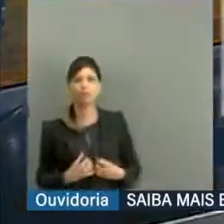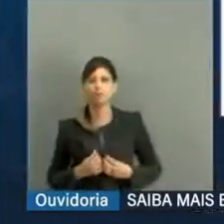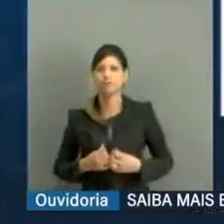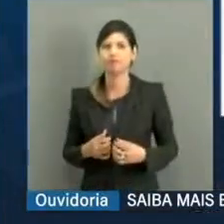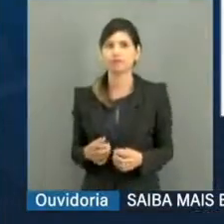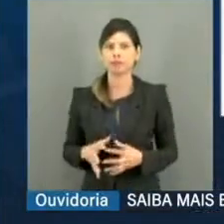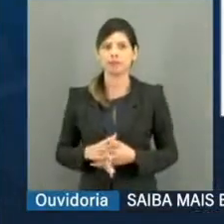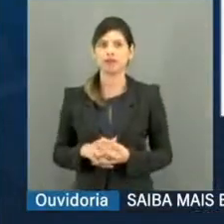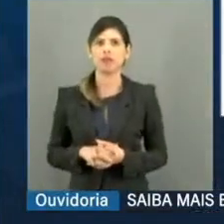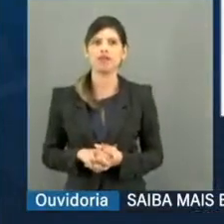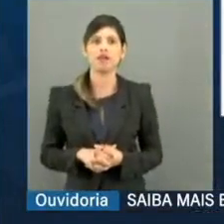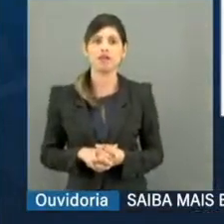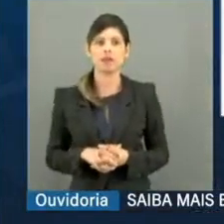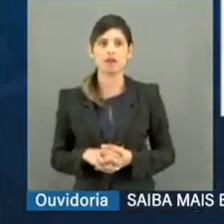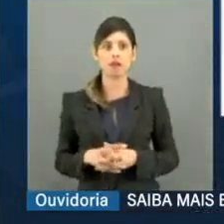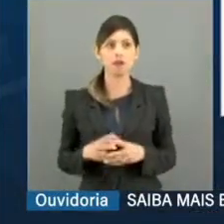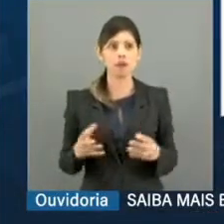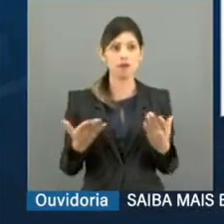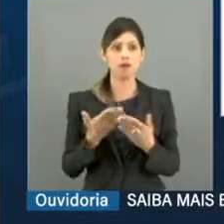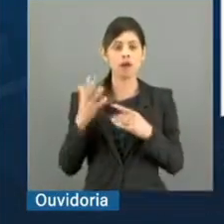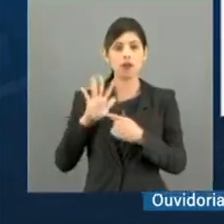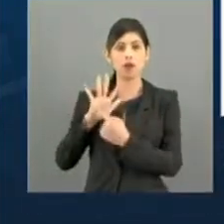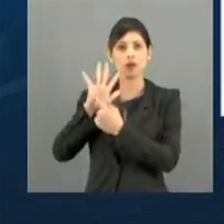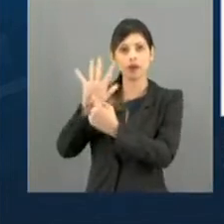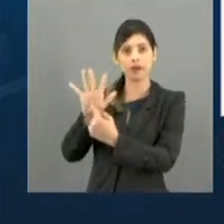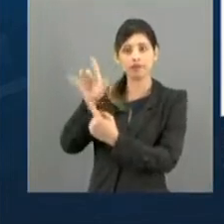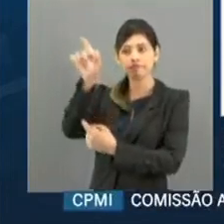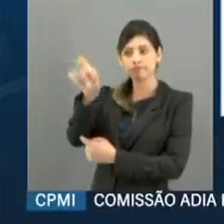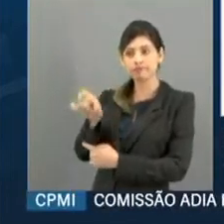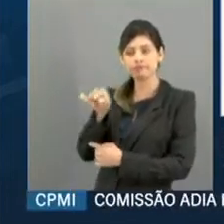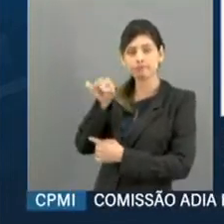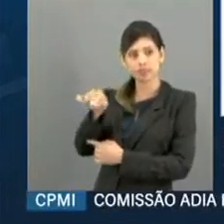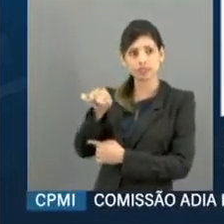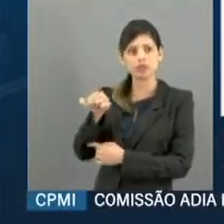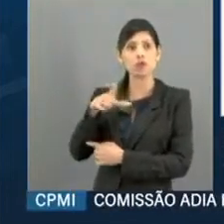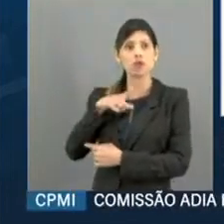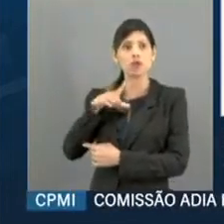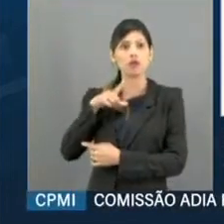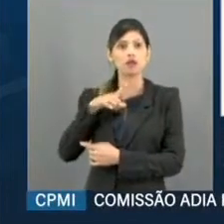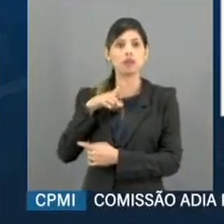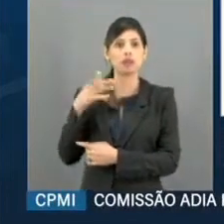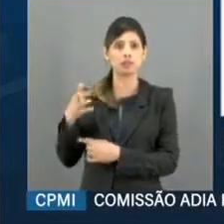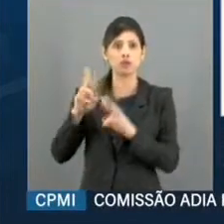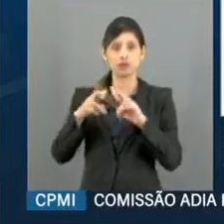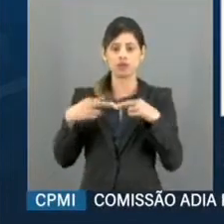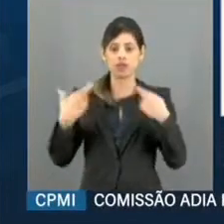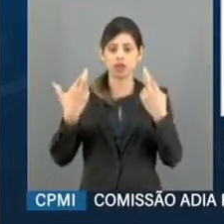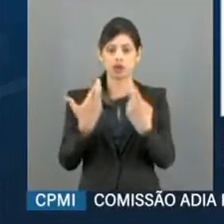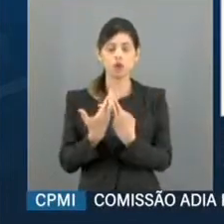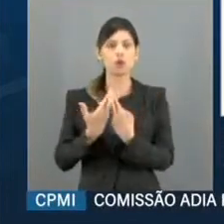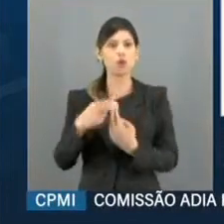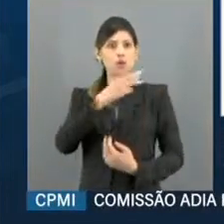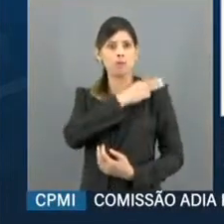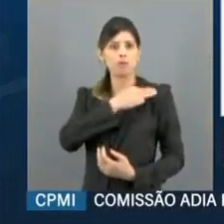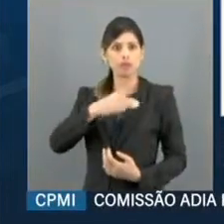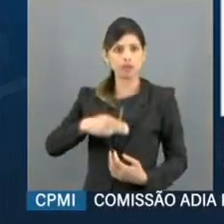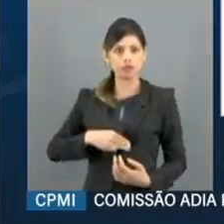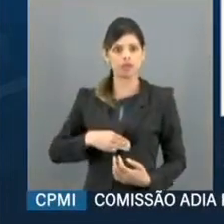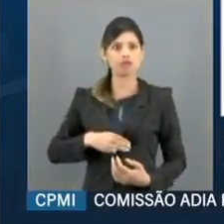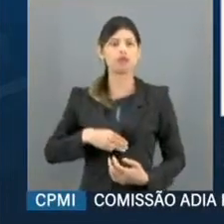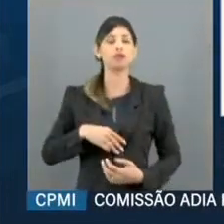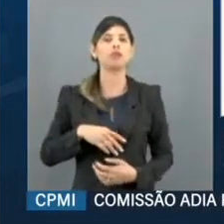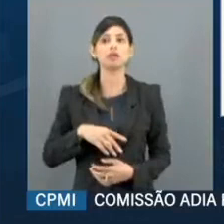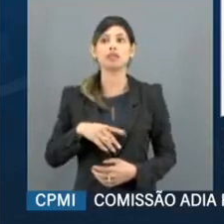Olha quem está ali. Palácio do Planalto. Reunião com o ministro da Defesa e comandantes das Forças Armadas. Fora